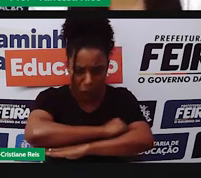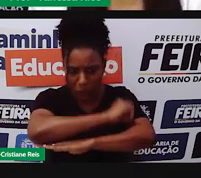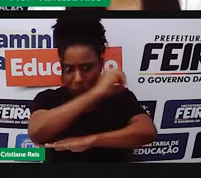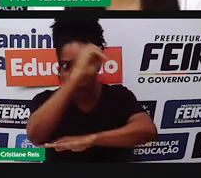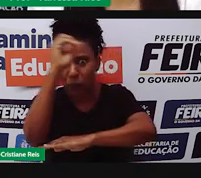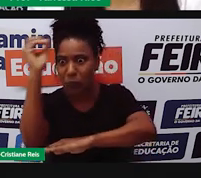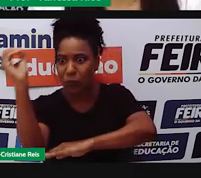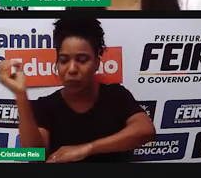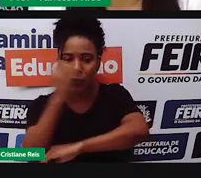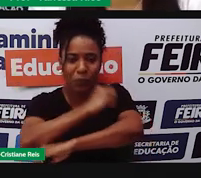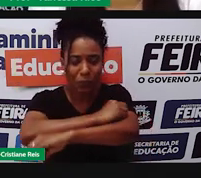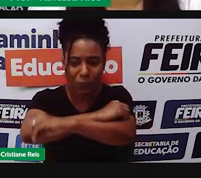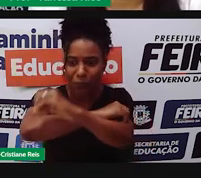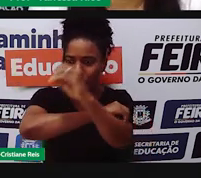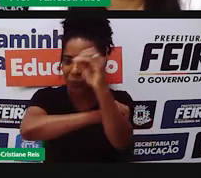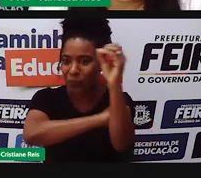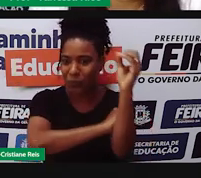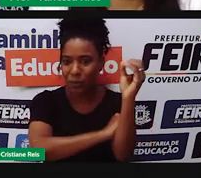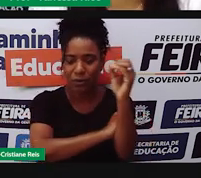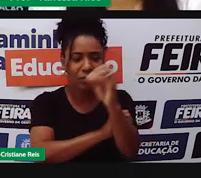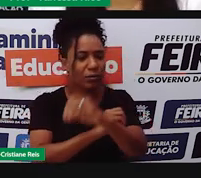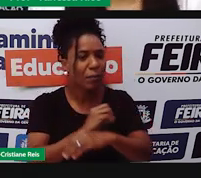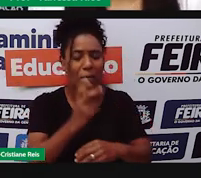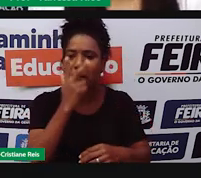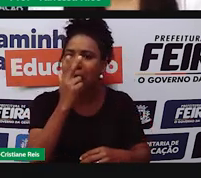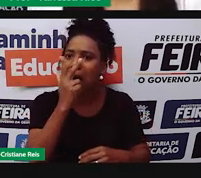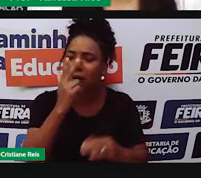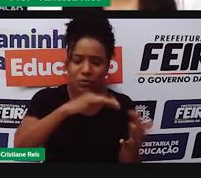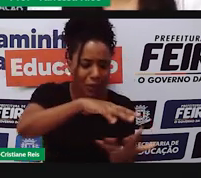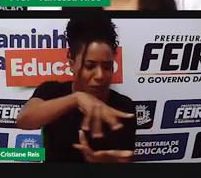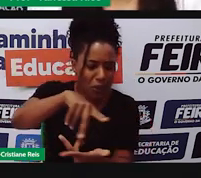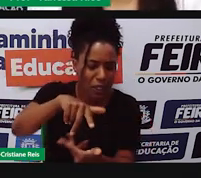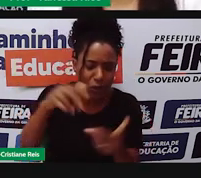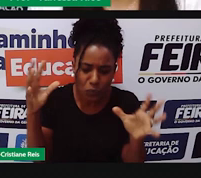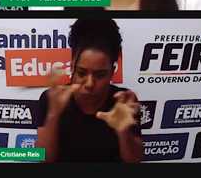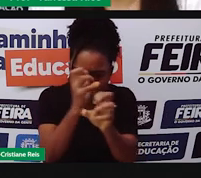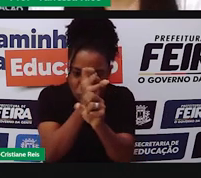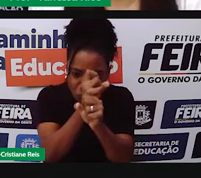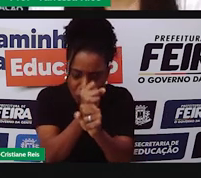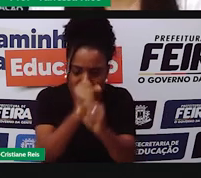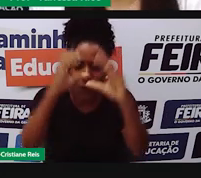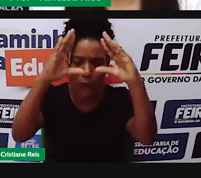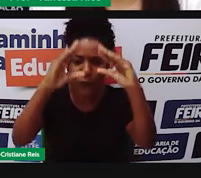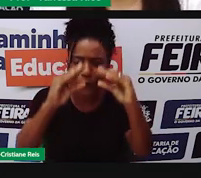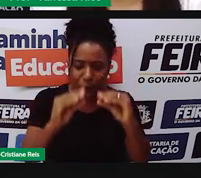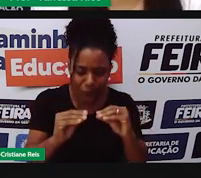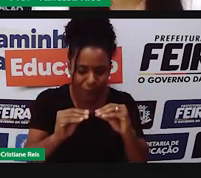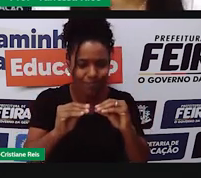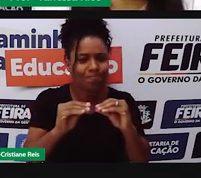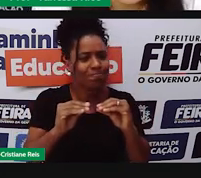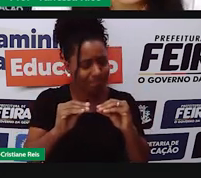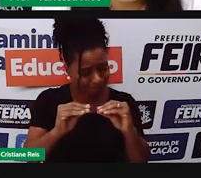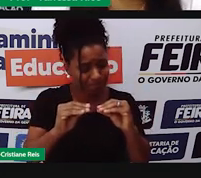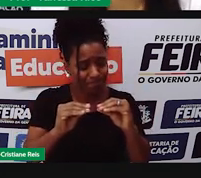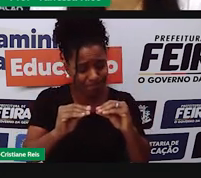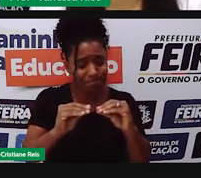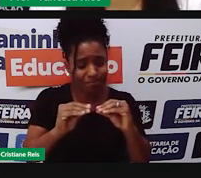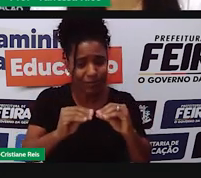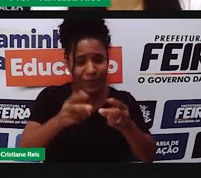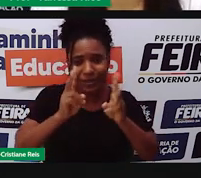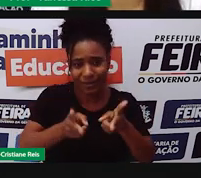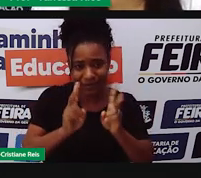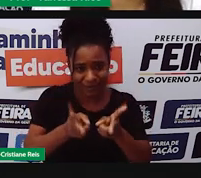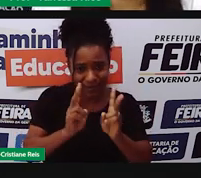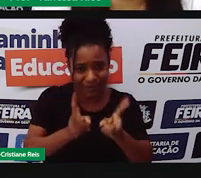planeta viveria numa noite eterna, não é? Ele continuaria girando, mesmo que ele continuasse girando aí, fazendo